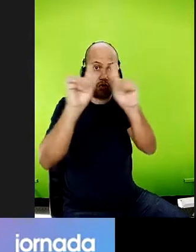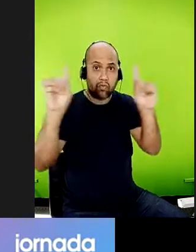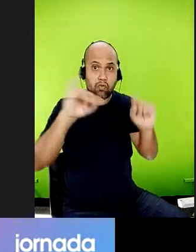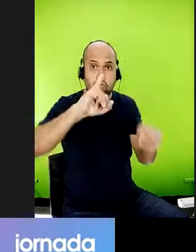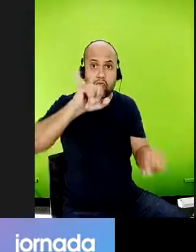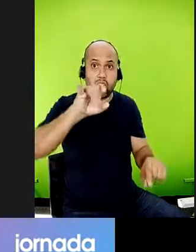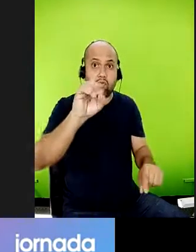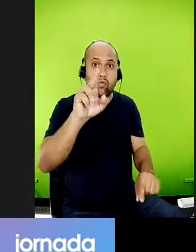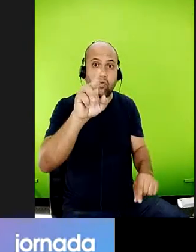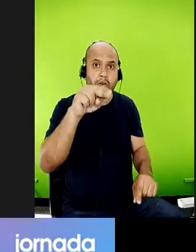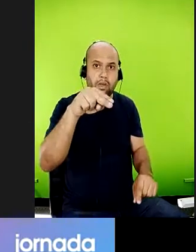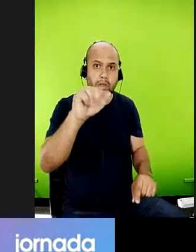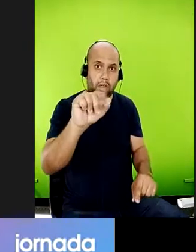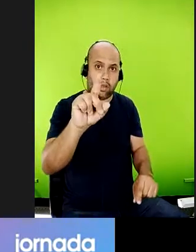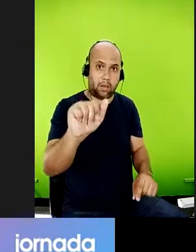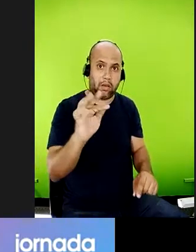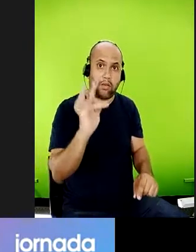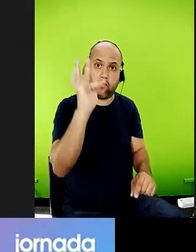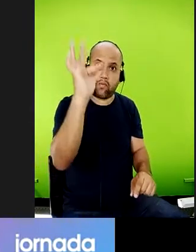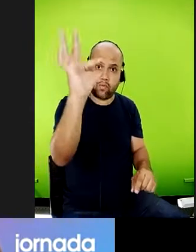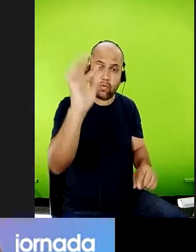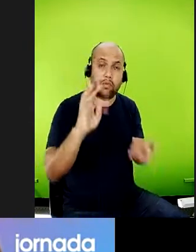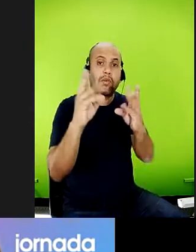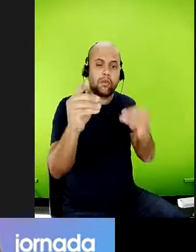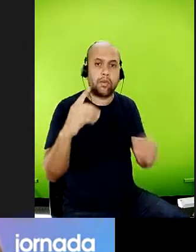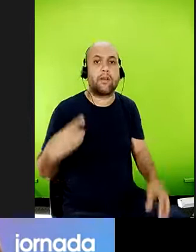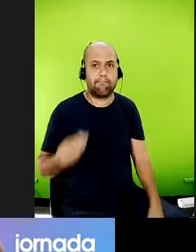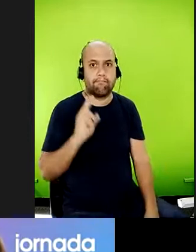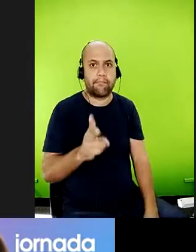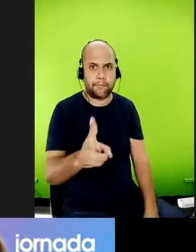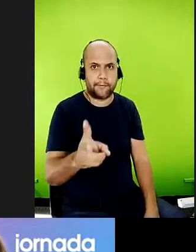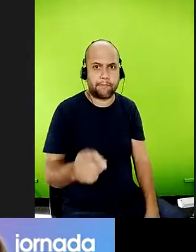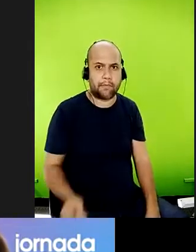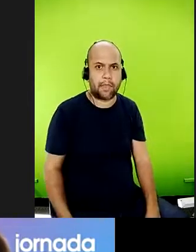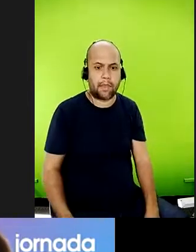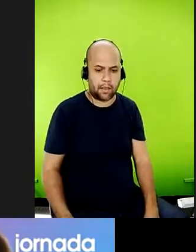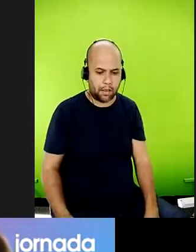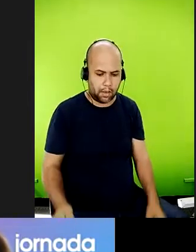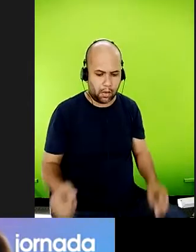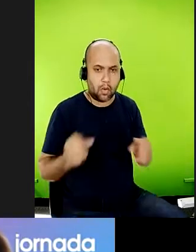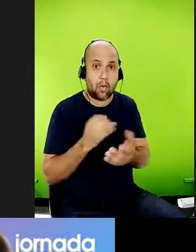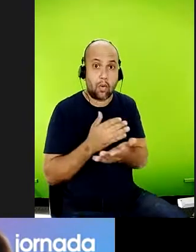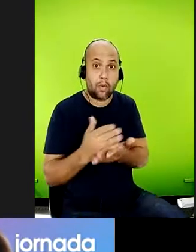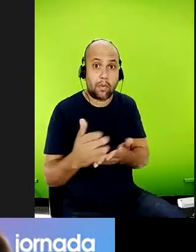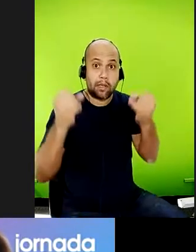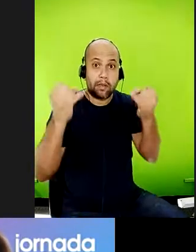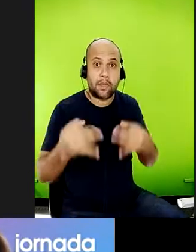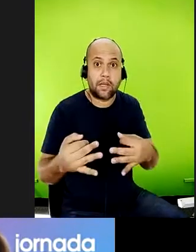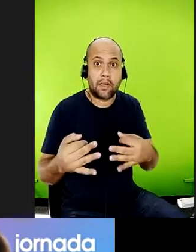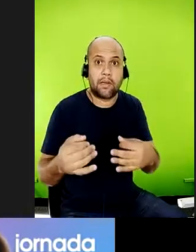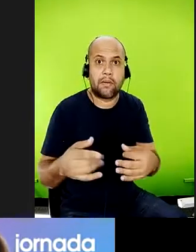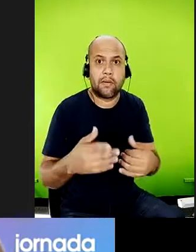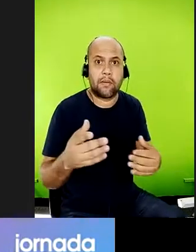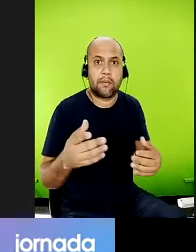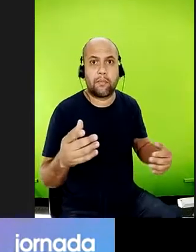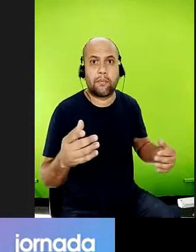Então para que todo mundo esteja na mesma página vou começar aqui para dar para vocês o nosso